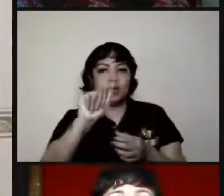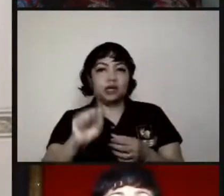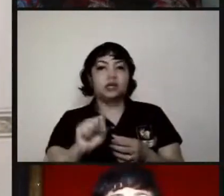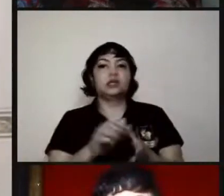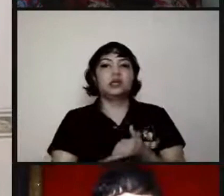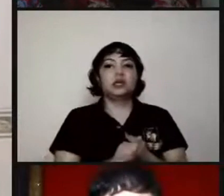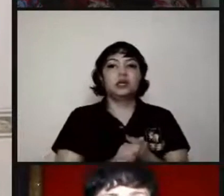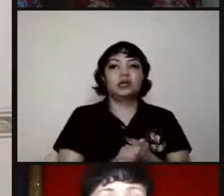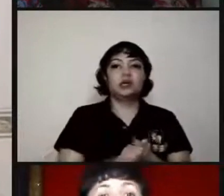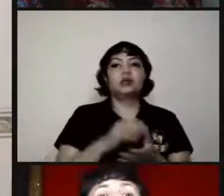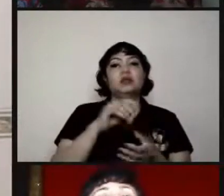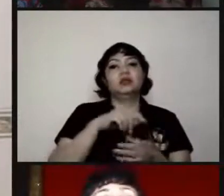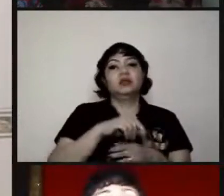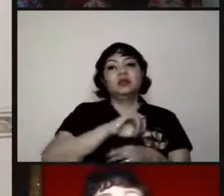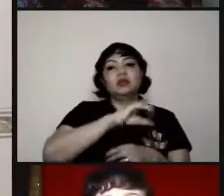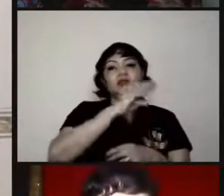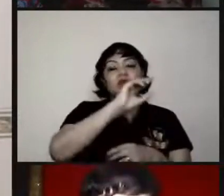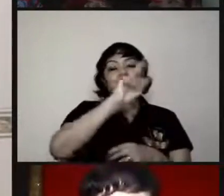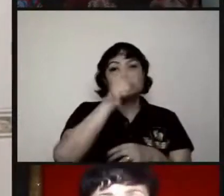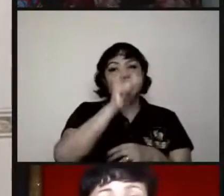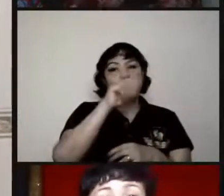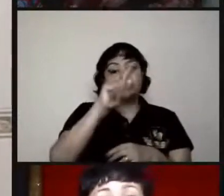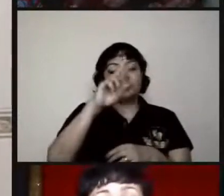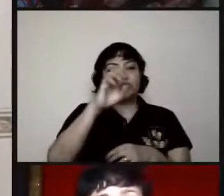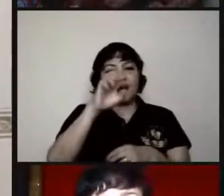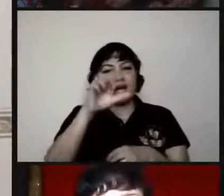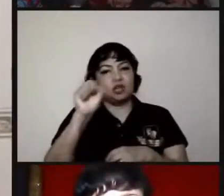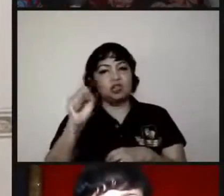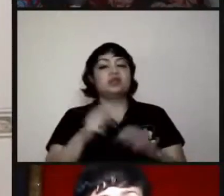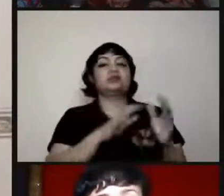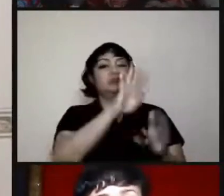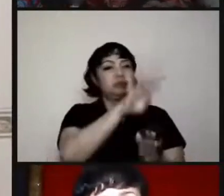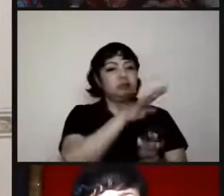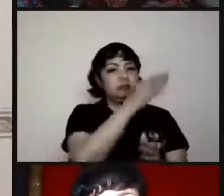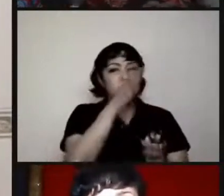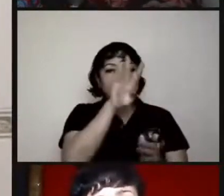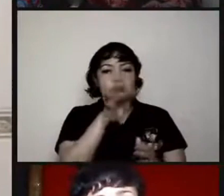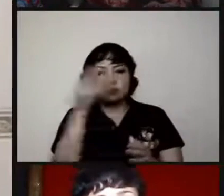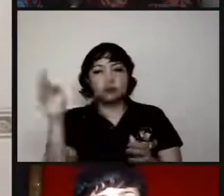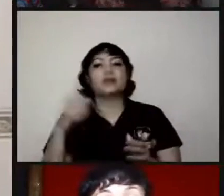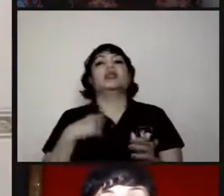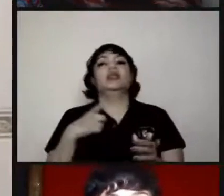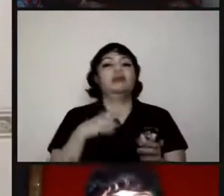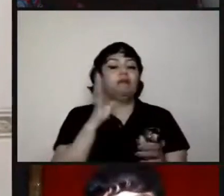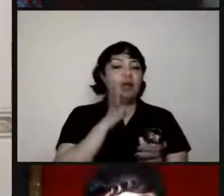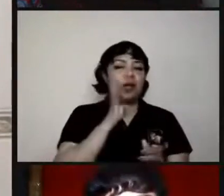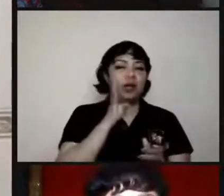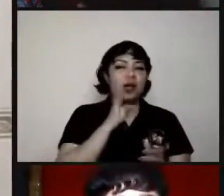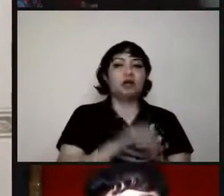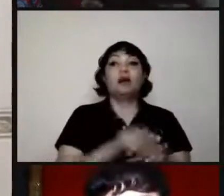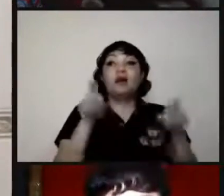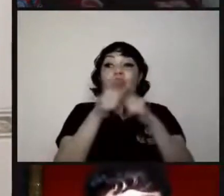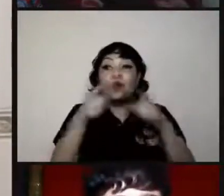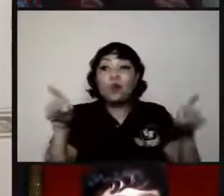as charges, os quadrinhos, tá? Tem muita charge também bacana na internet que fala música, sobre música,